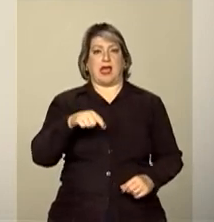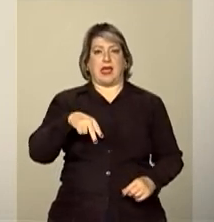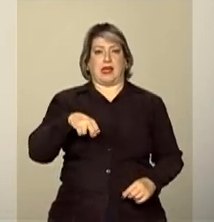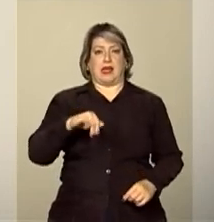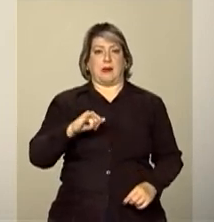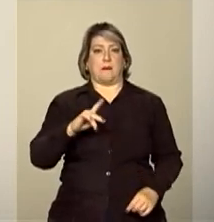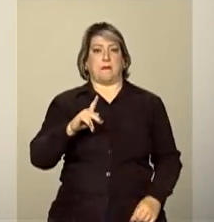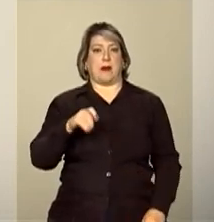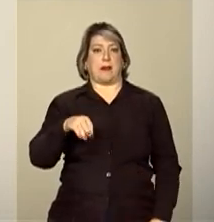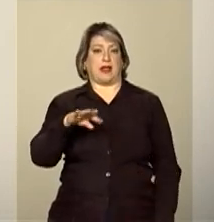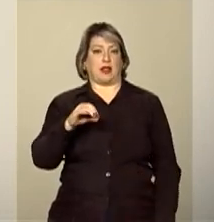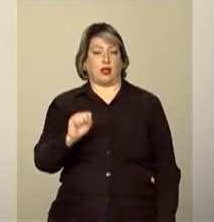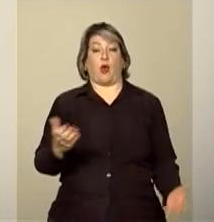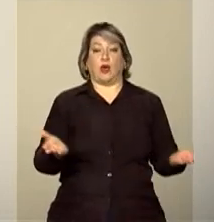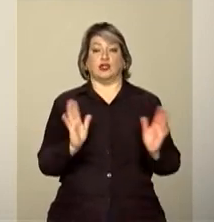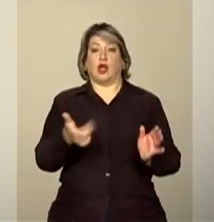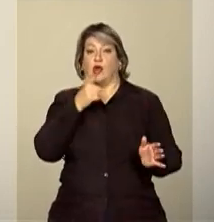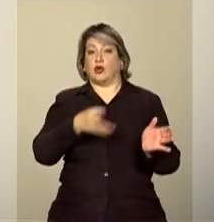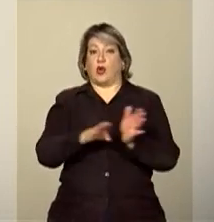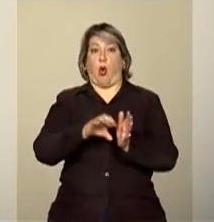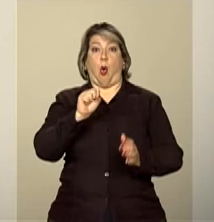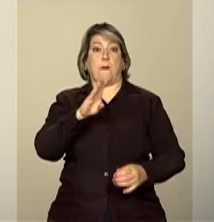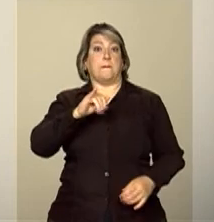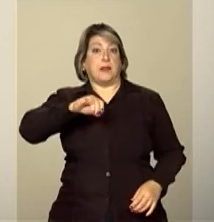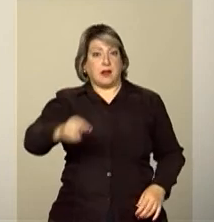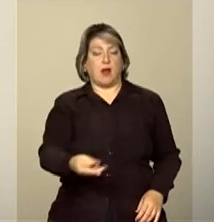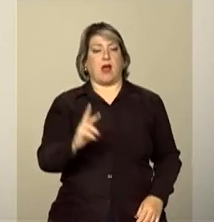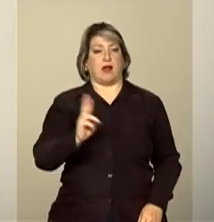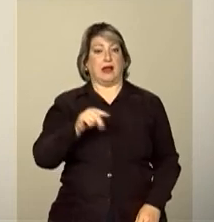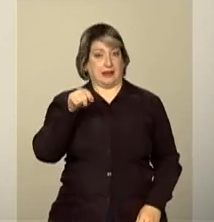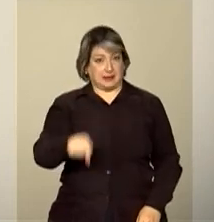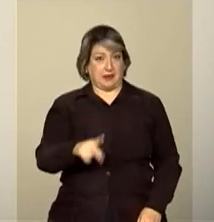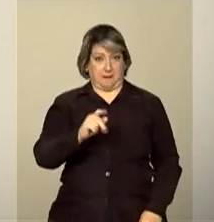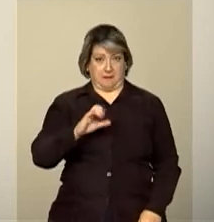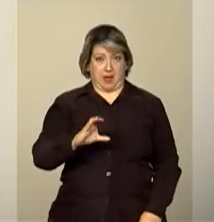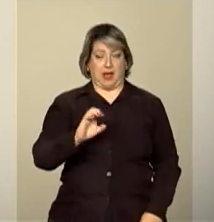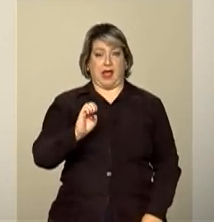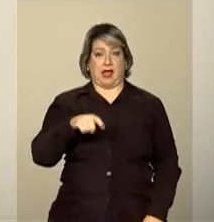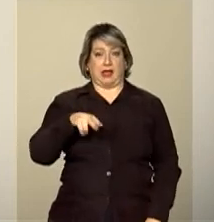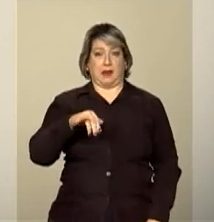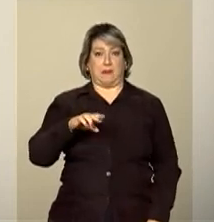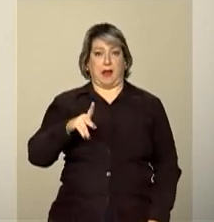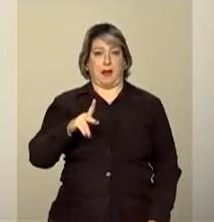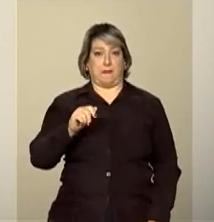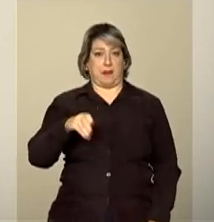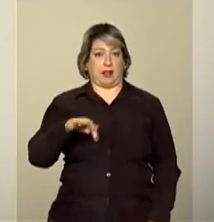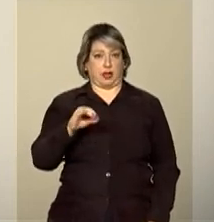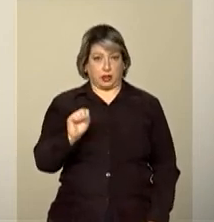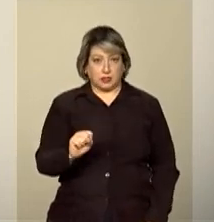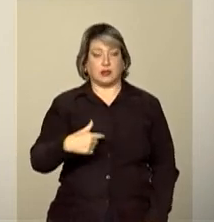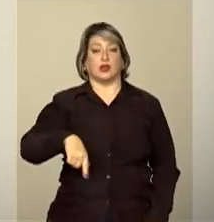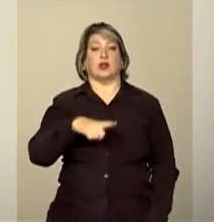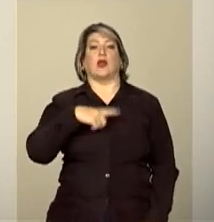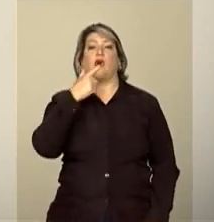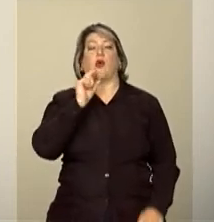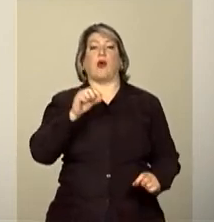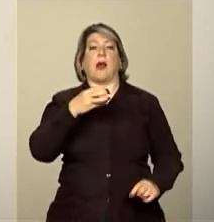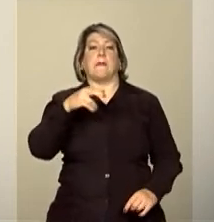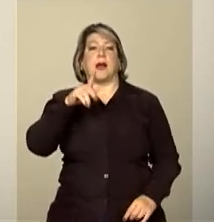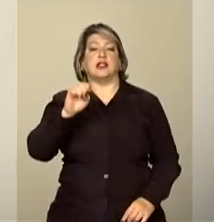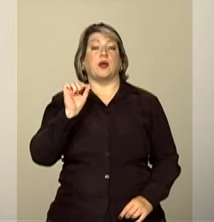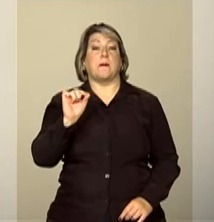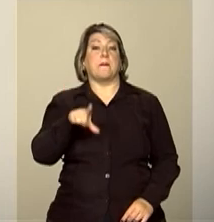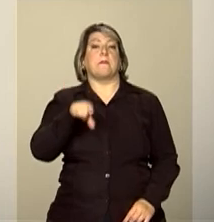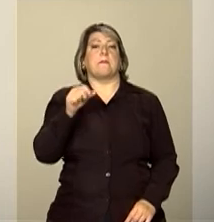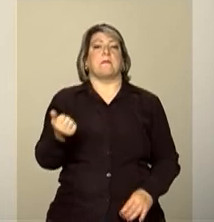que hoje já chegou a oito bilhões de reais do PAC equipamentos nós temos um instrumento chamado margem de